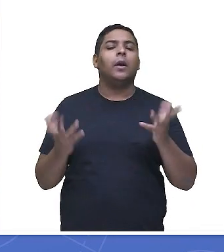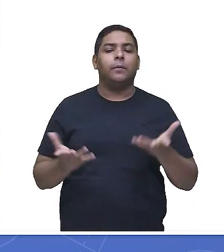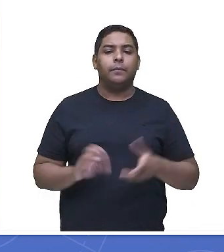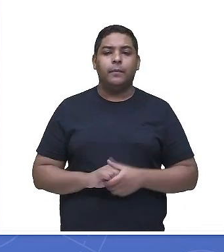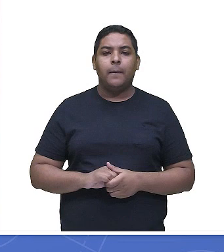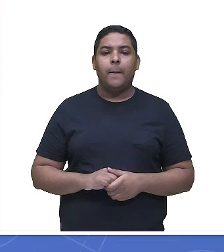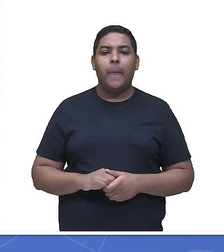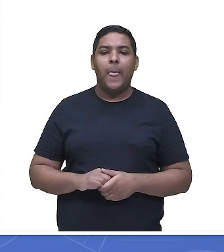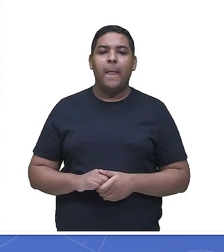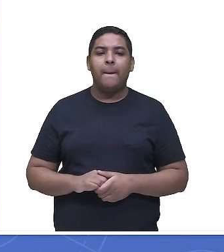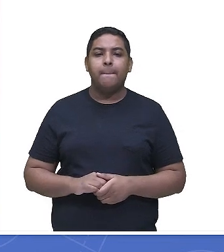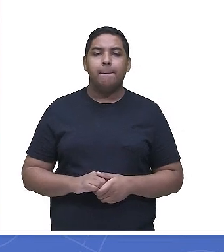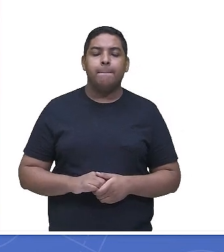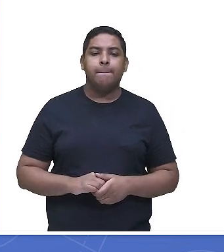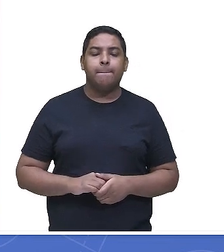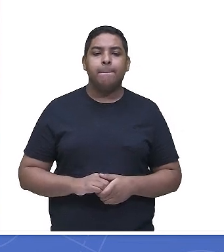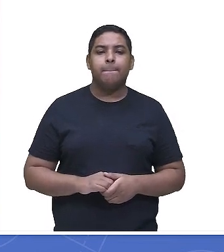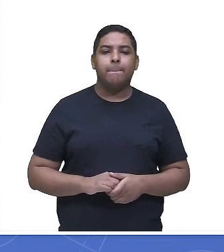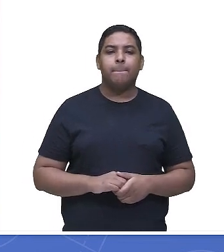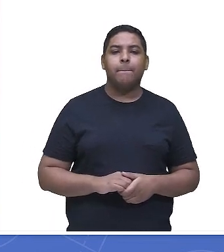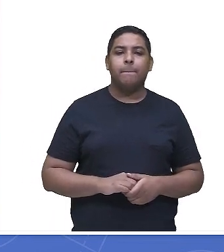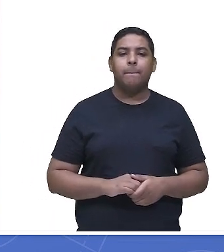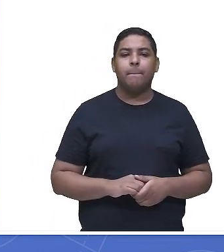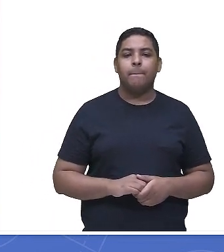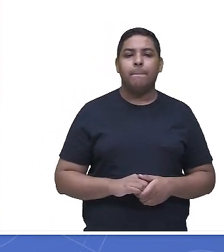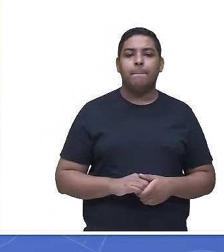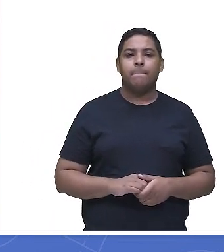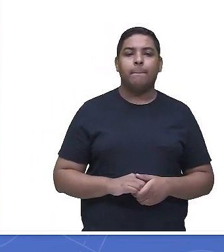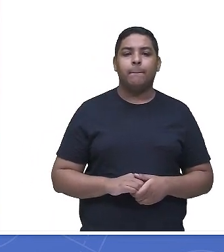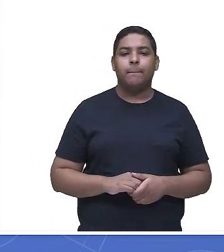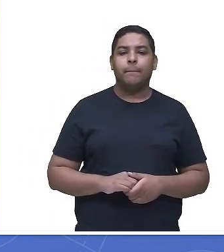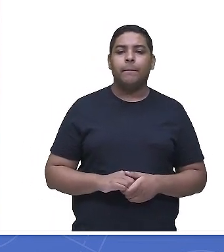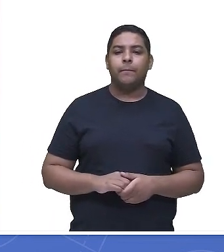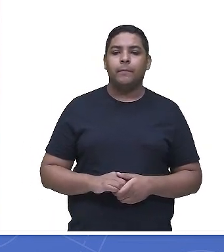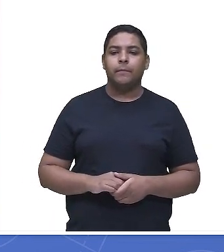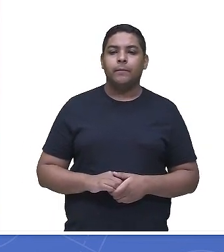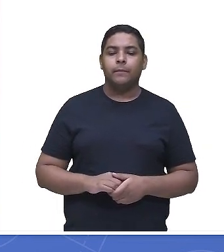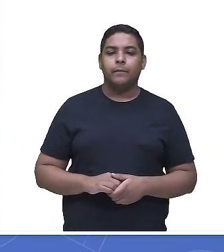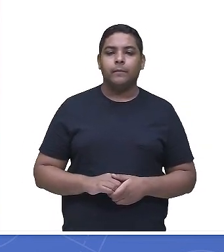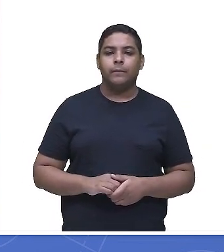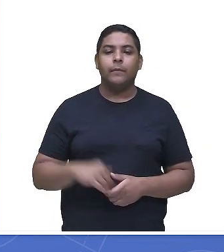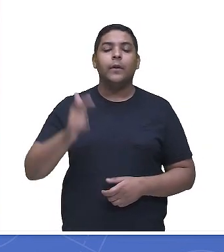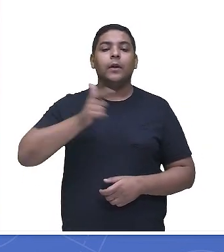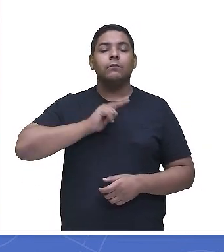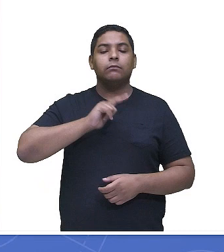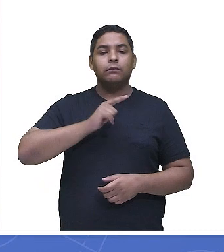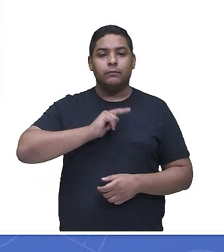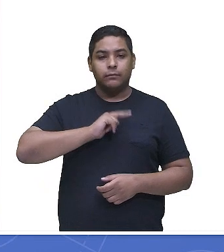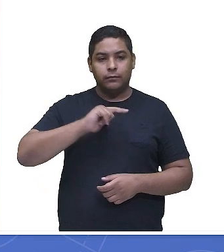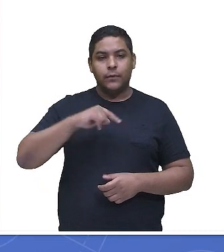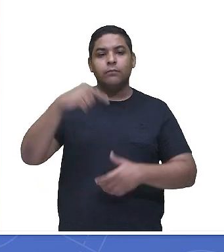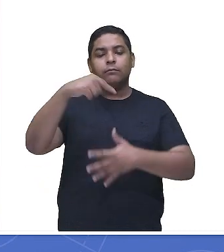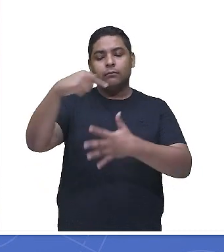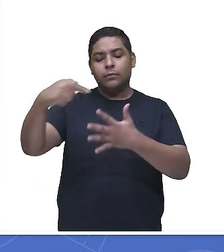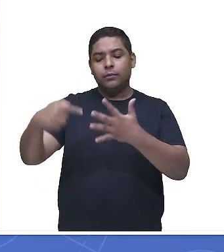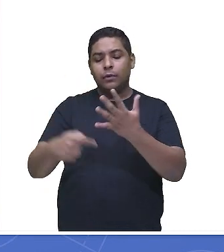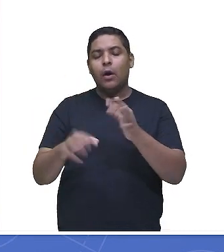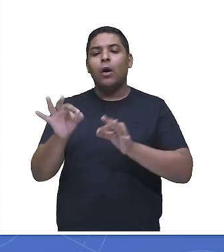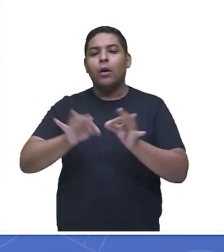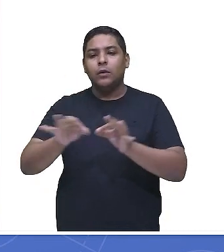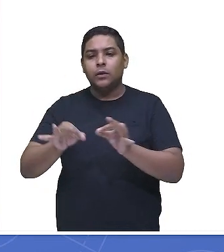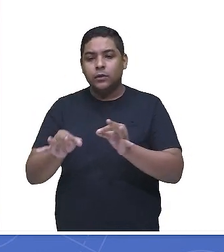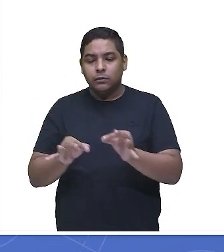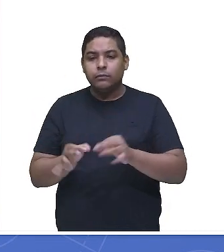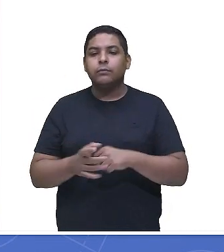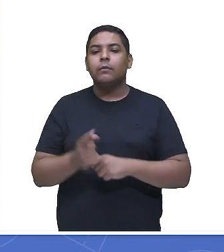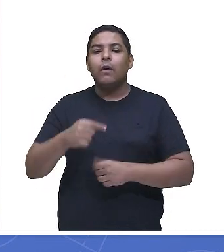Vamos lá, então, né, gente? Aí a gente tem os nossos níveis de organização, a gente vai começar pelo átomo. Vamos lá? Vamos